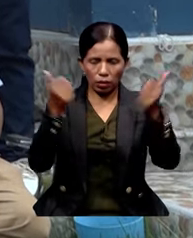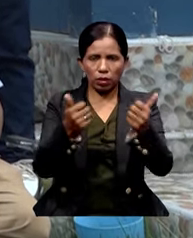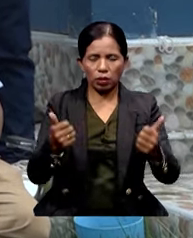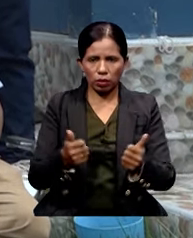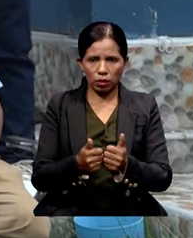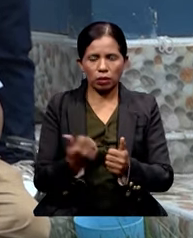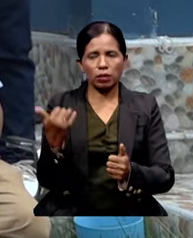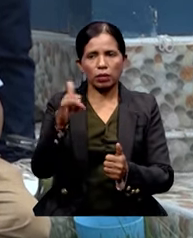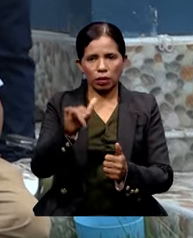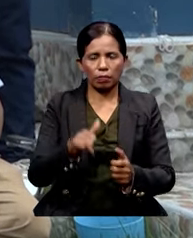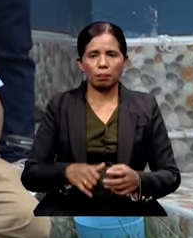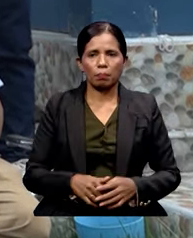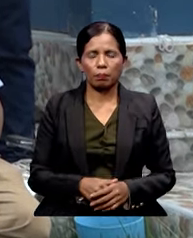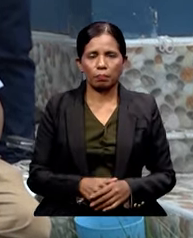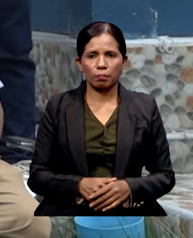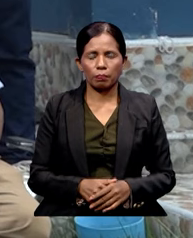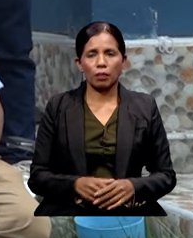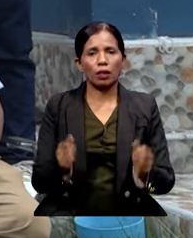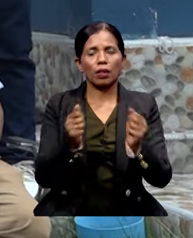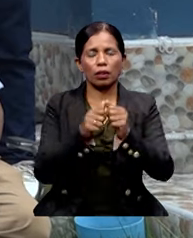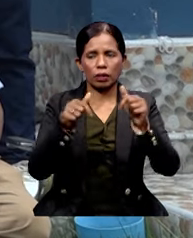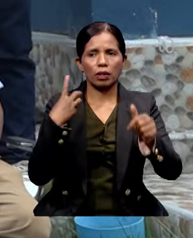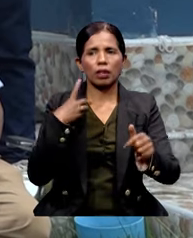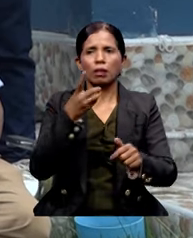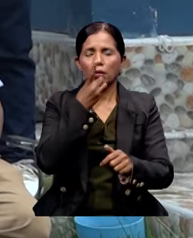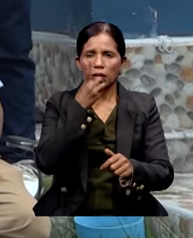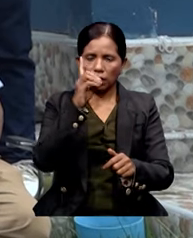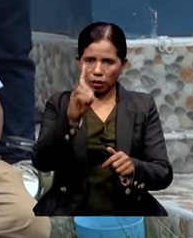Arbitragem. Ho idane ami declara catac.